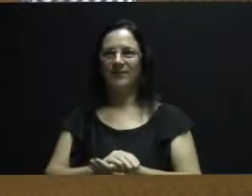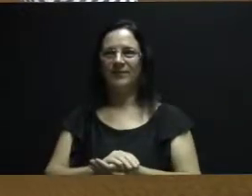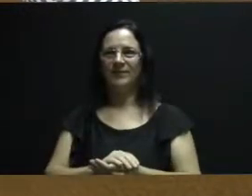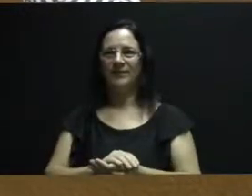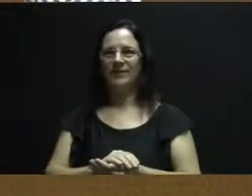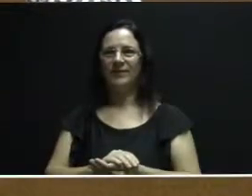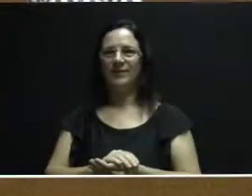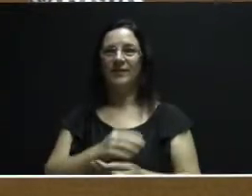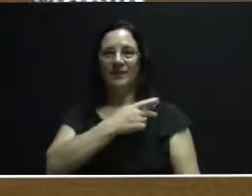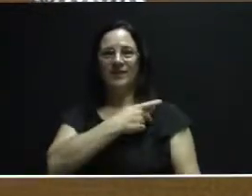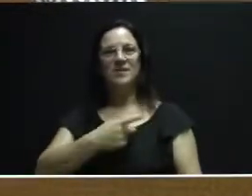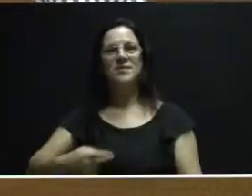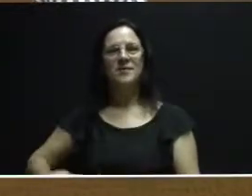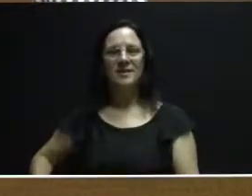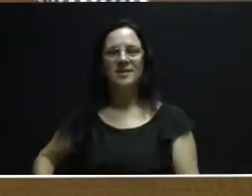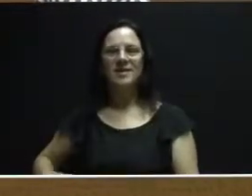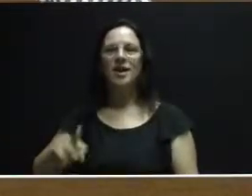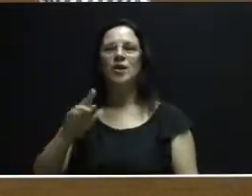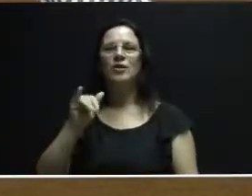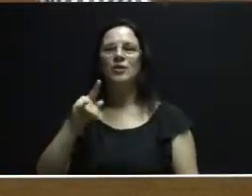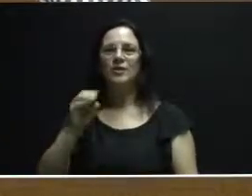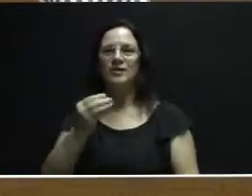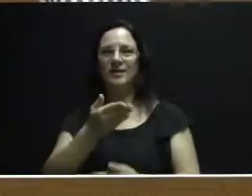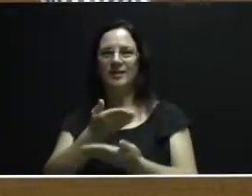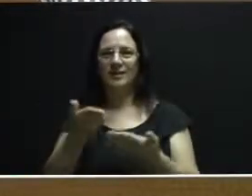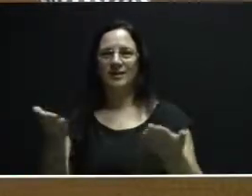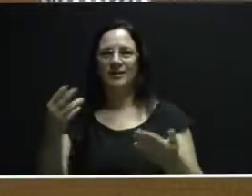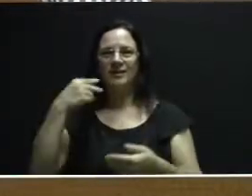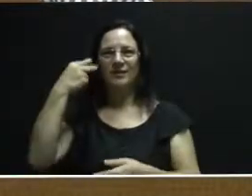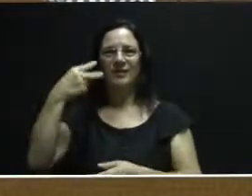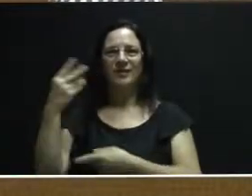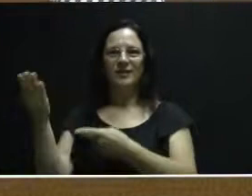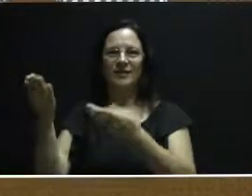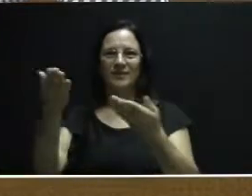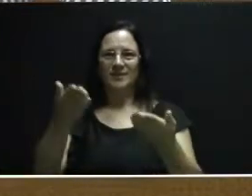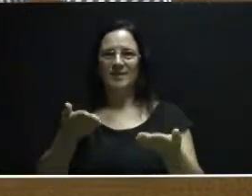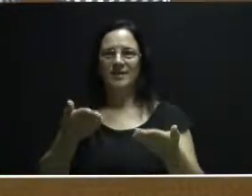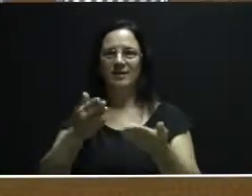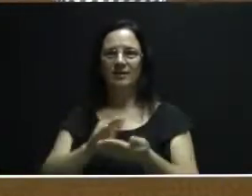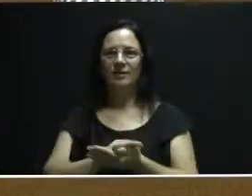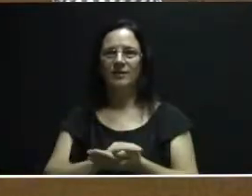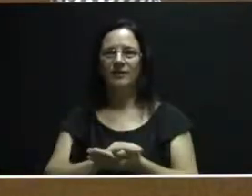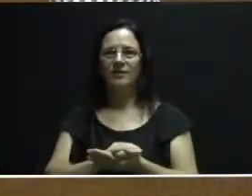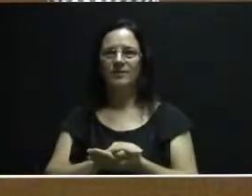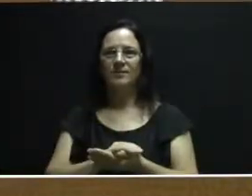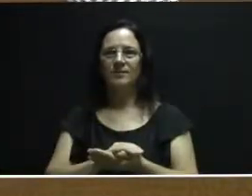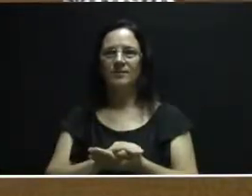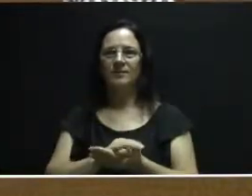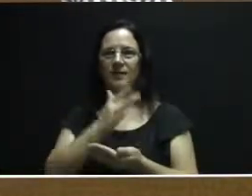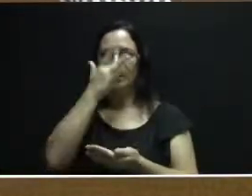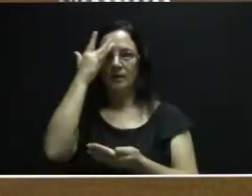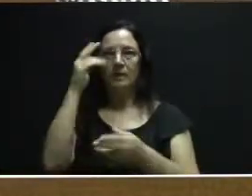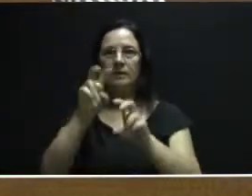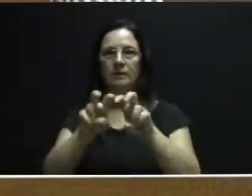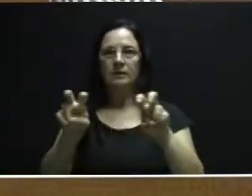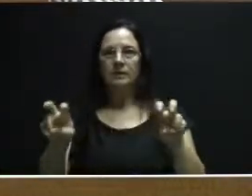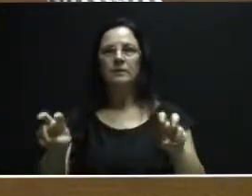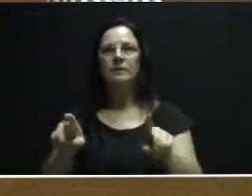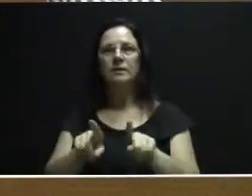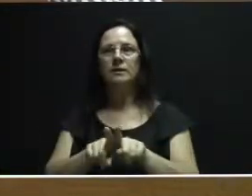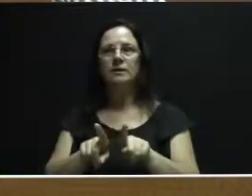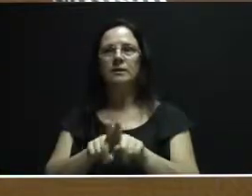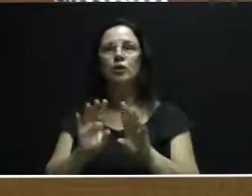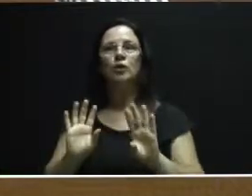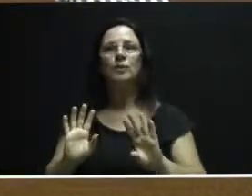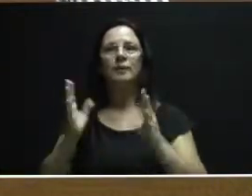Roxinho, presidente da Câmara, e os demais vereadores aqui presentes, a mesa, os homenageados